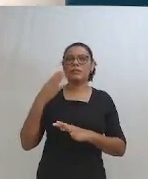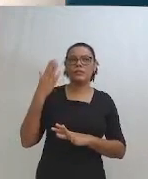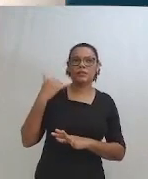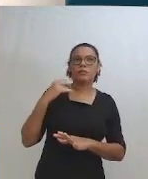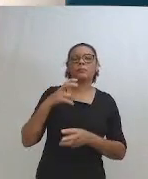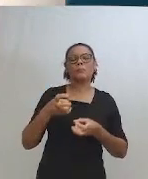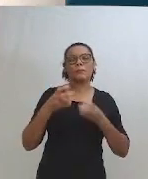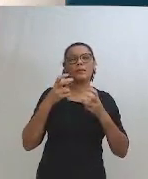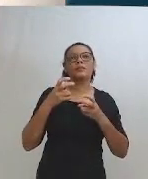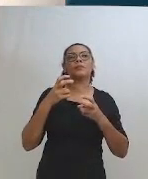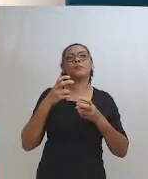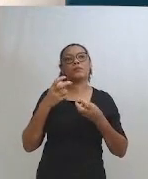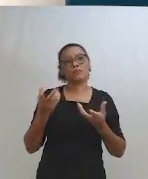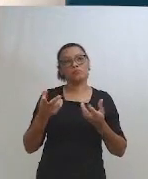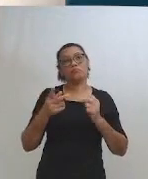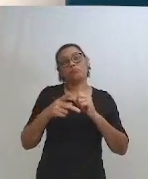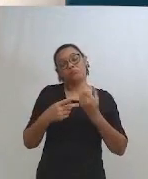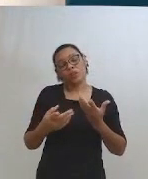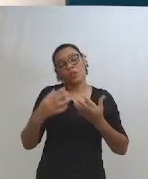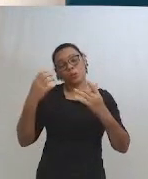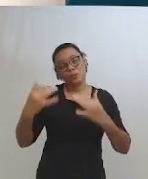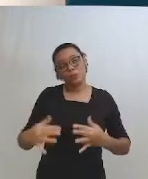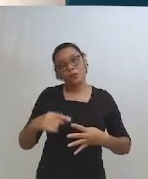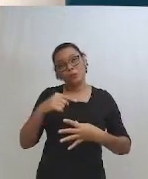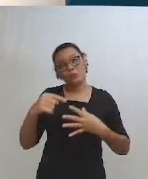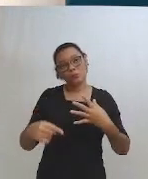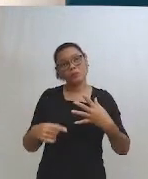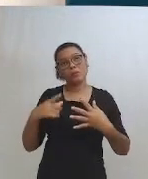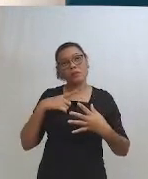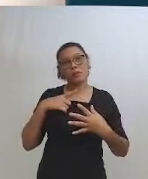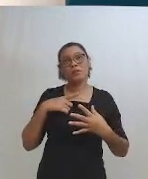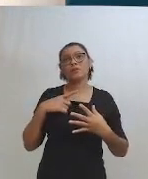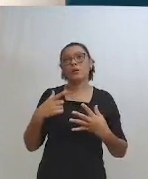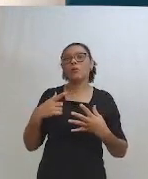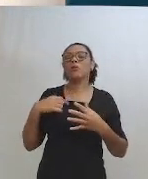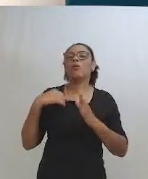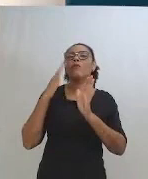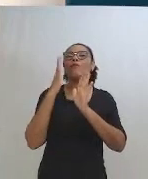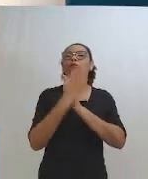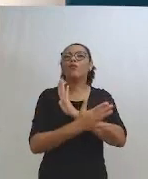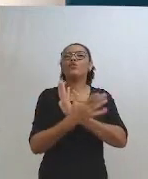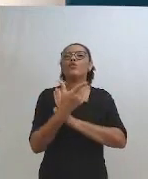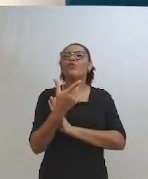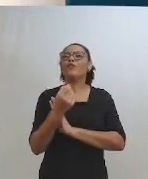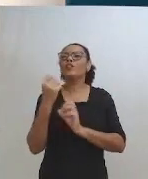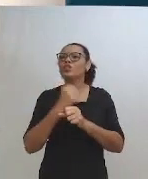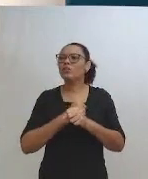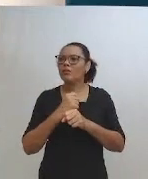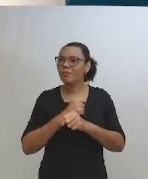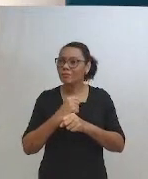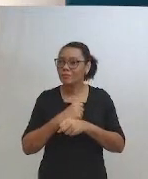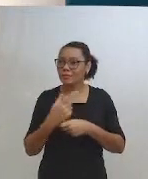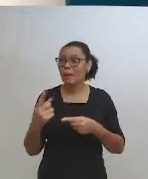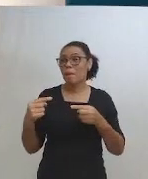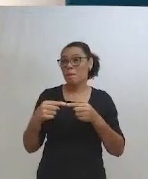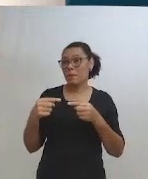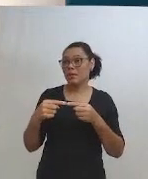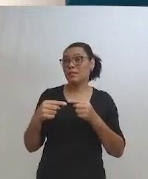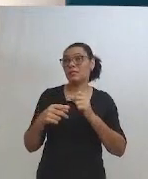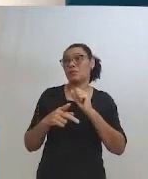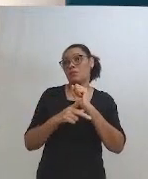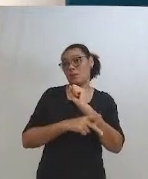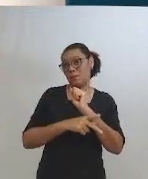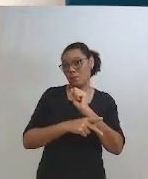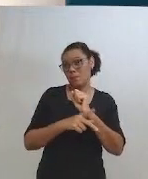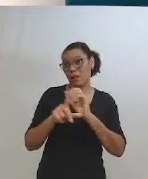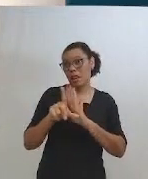Cito precedentes. Assim, tendo o réu permanecido foragido por cerca de 20 anos, furtando-se à aplicação da lei penal, a arguição de cessamento de defesa e pleito de